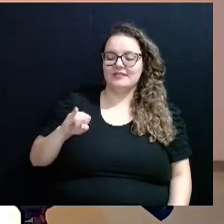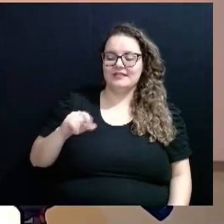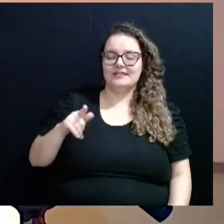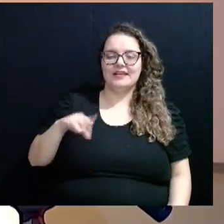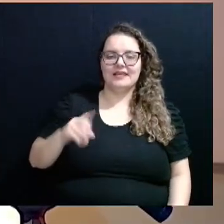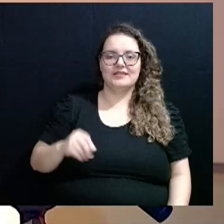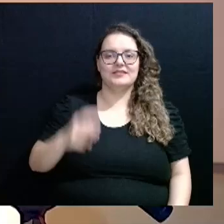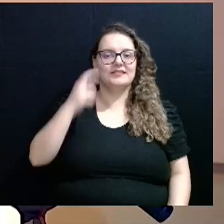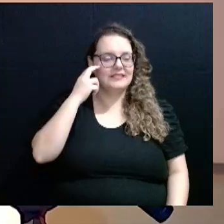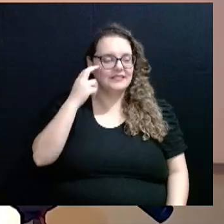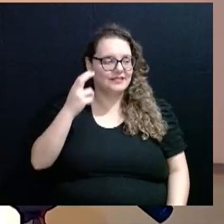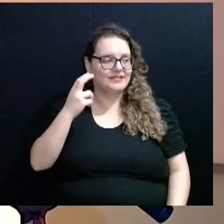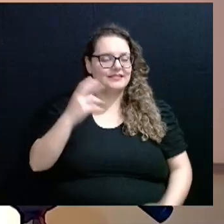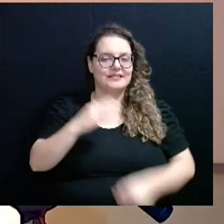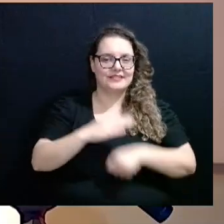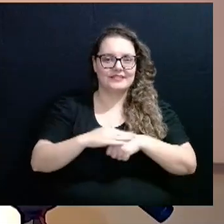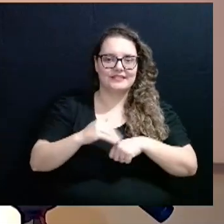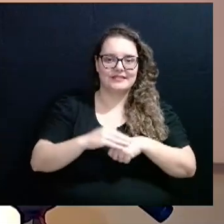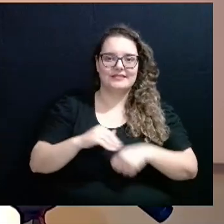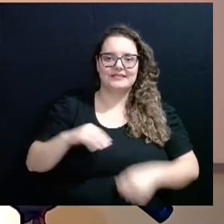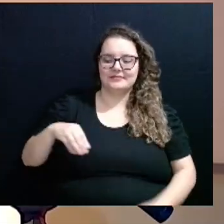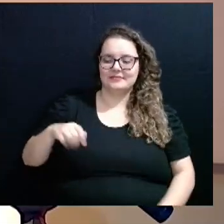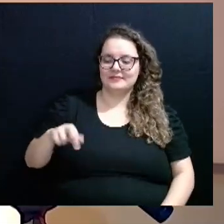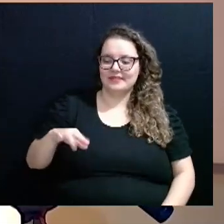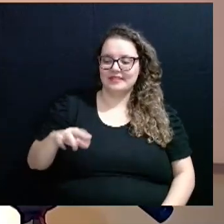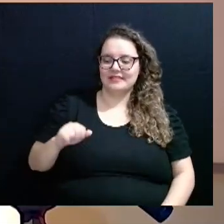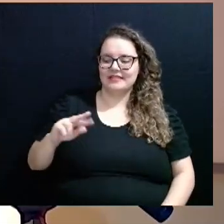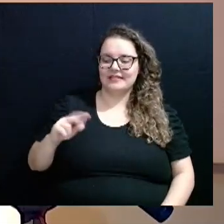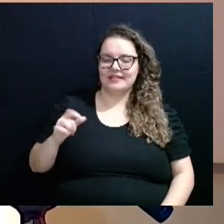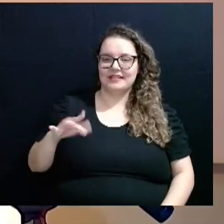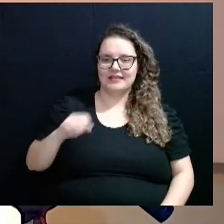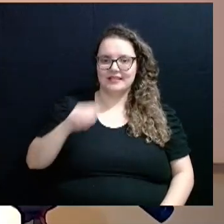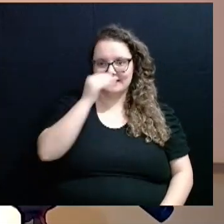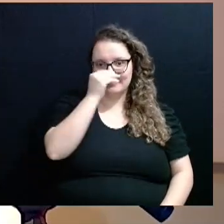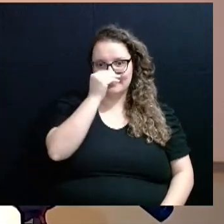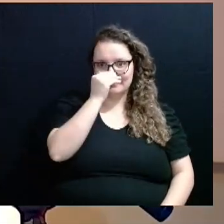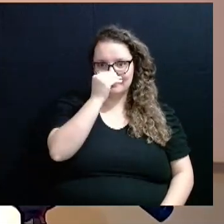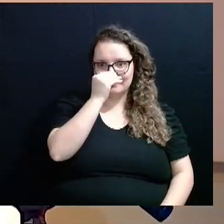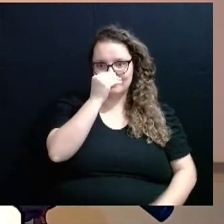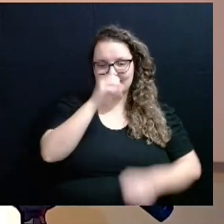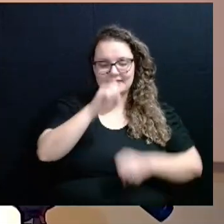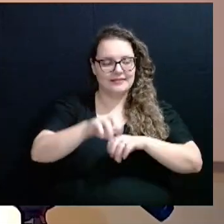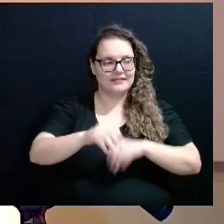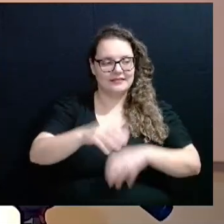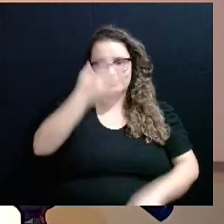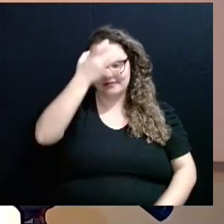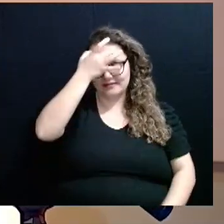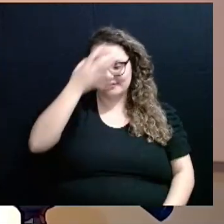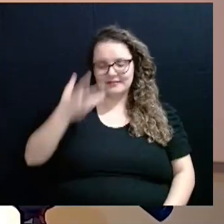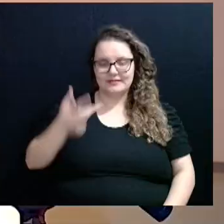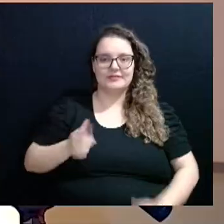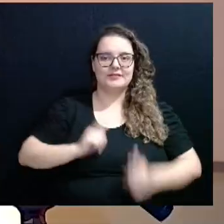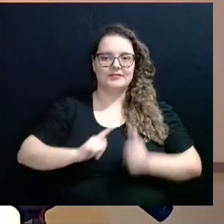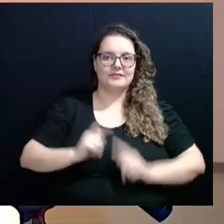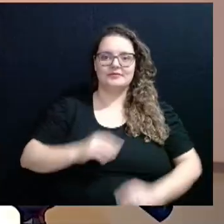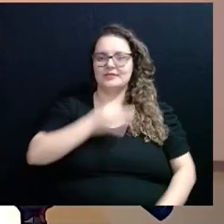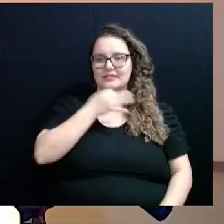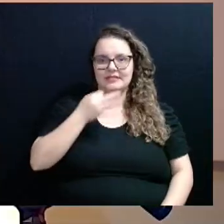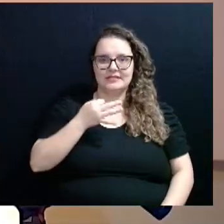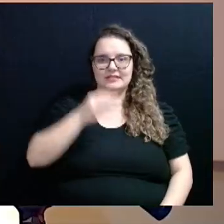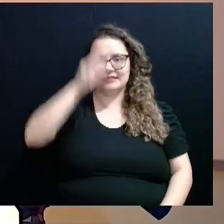Helena Novaes Rodrigues. Educadora por vocação, gestora por excelência e cidadã